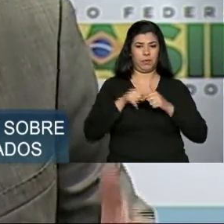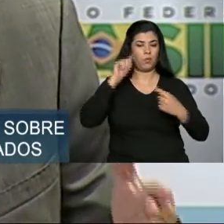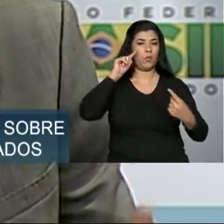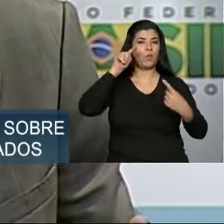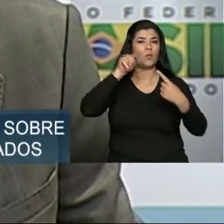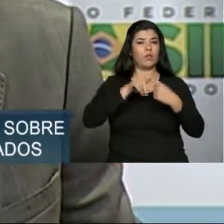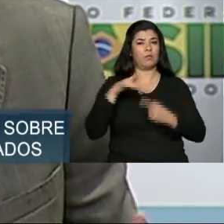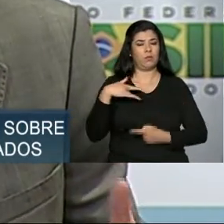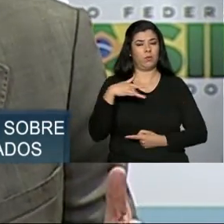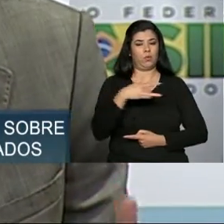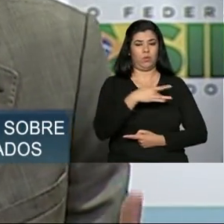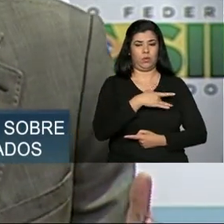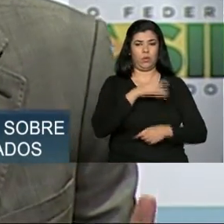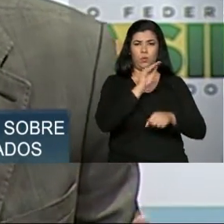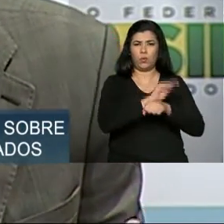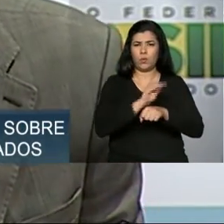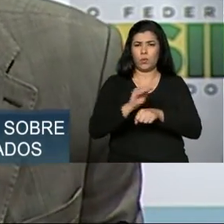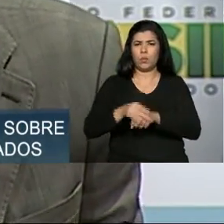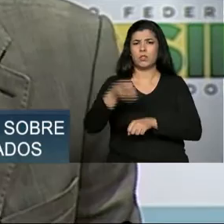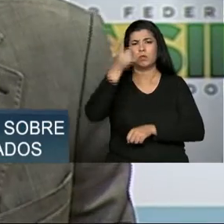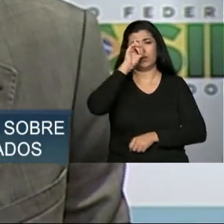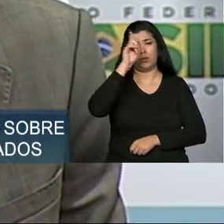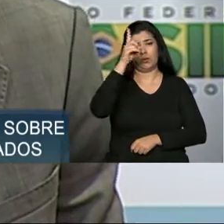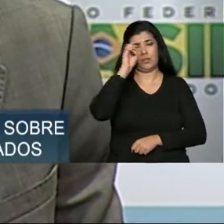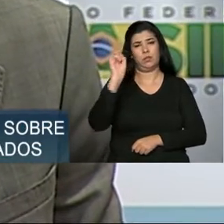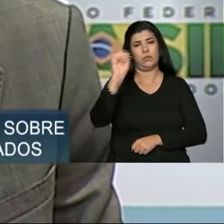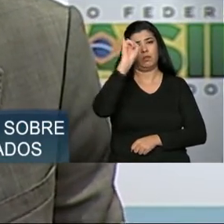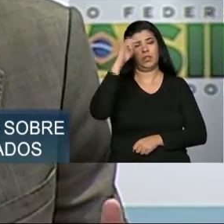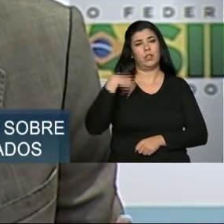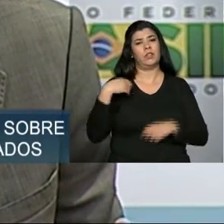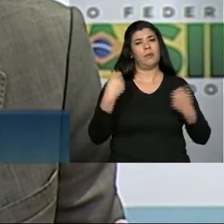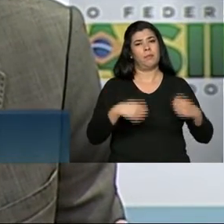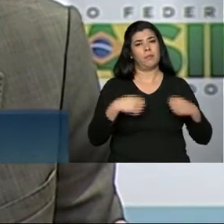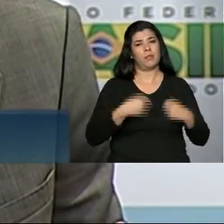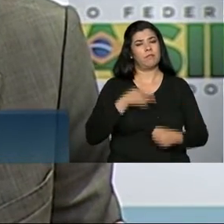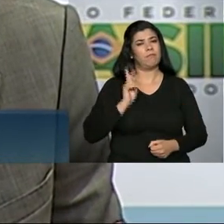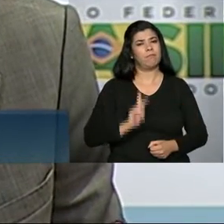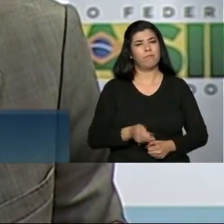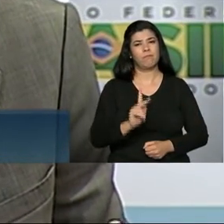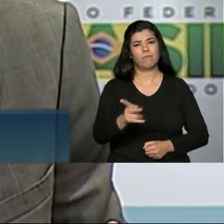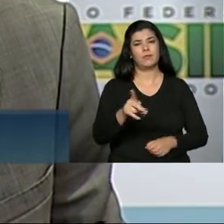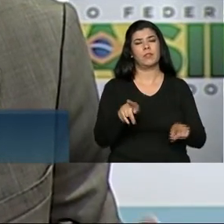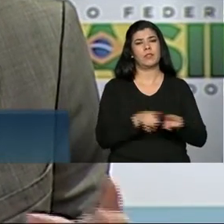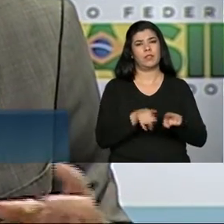da saúde se cuida todo dia, nós vamos ter que, cada vez mais,